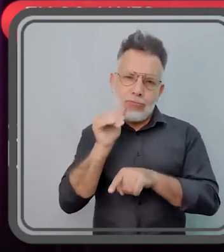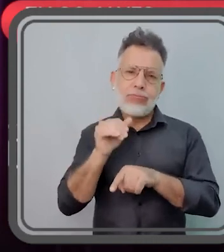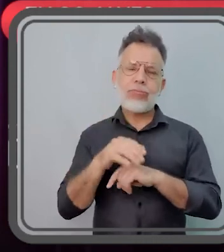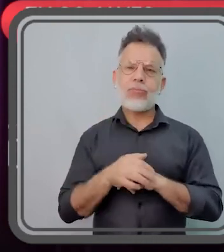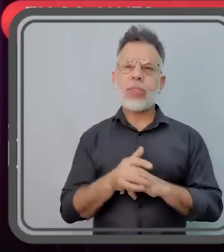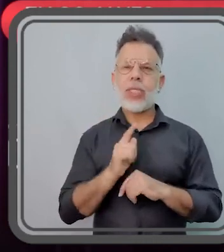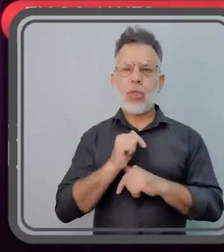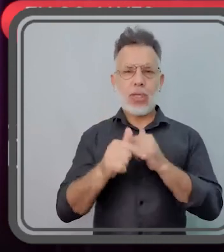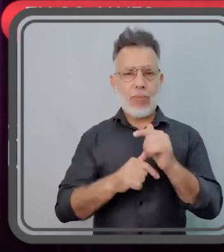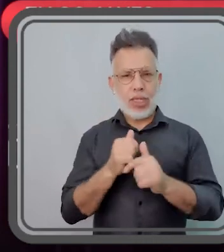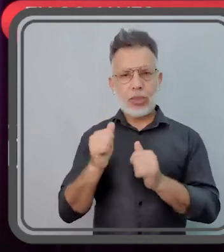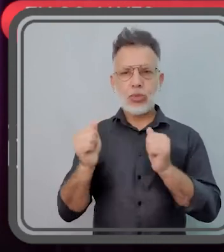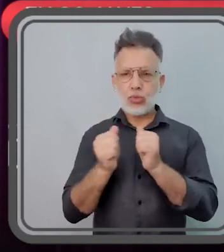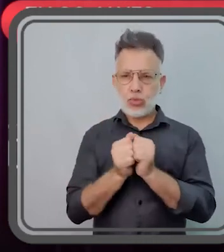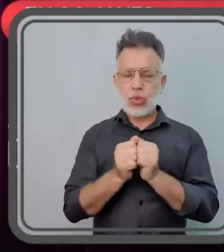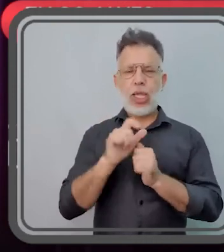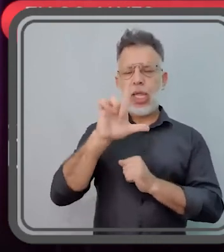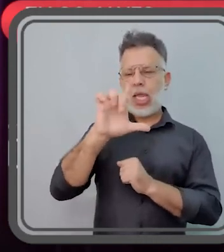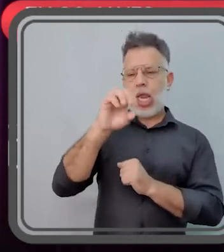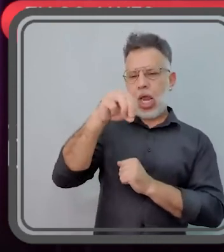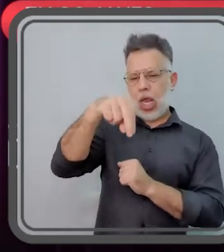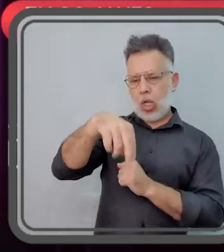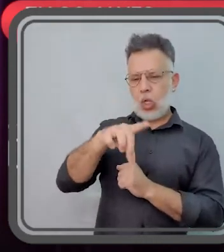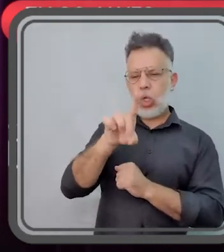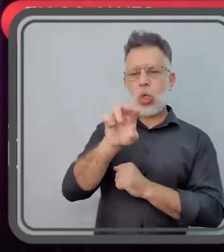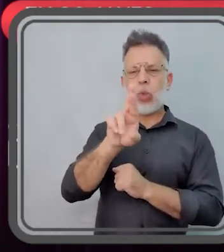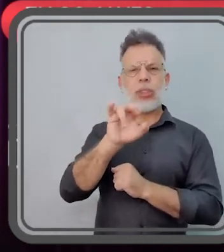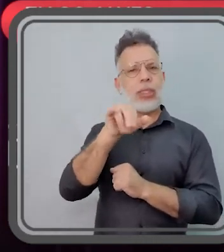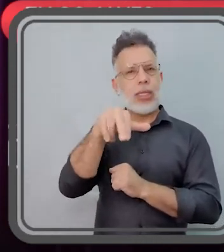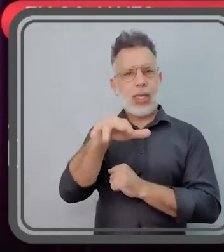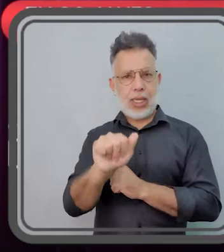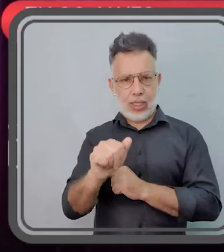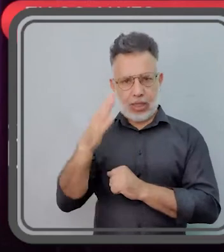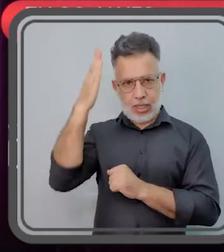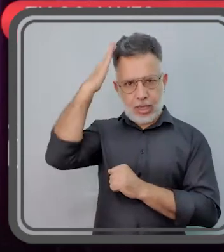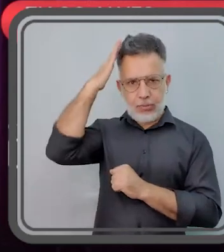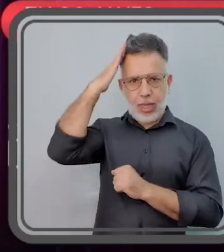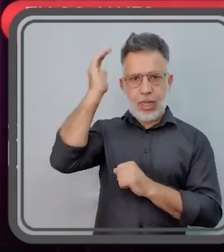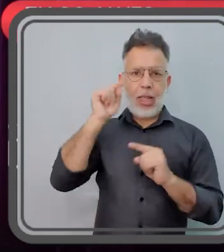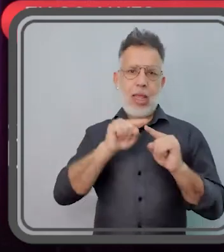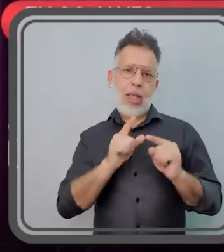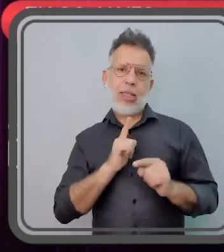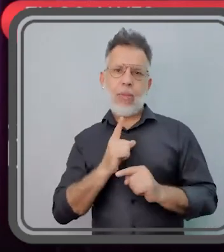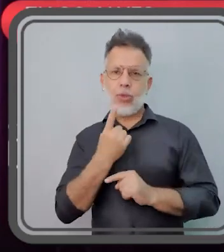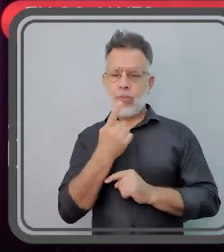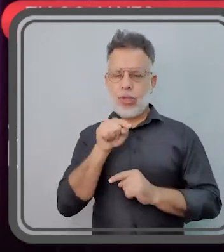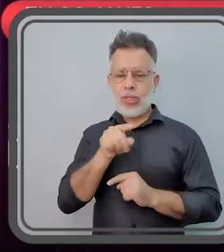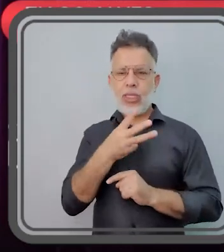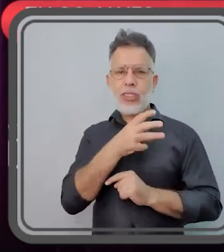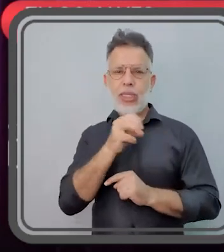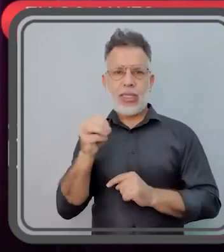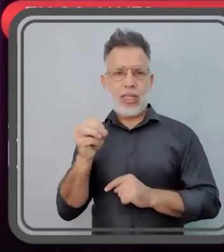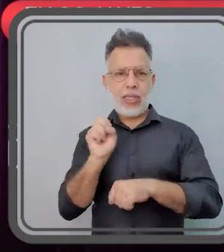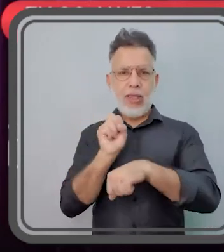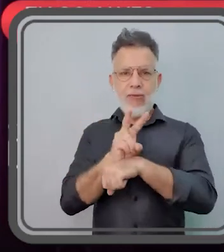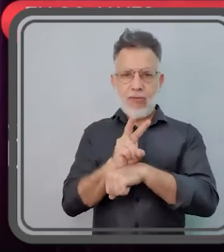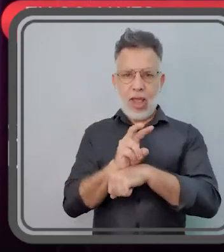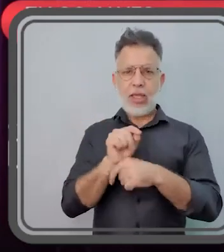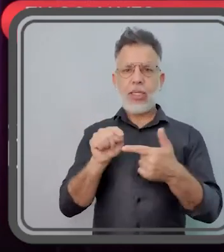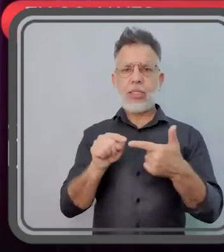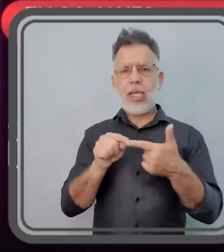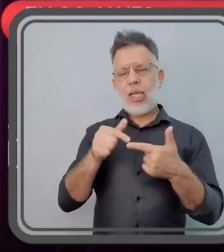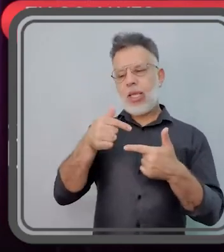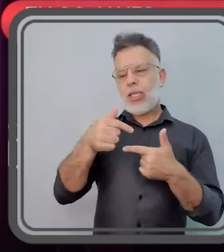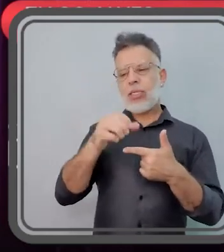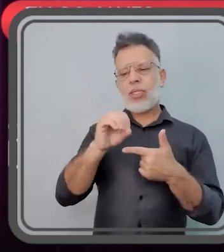estão trabalhando em Londrina. Estamos com 1.300 vagas abertas no Brasil e 700 vagas abertas no